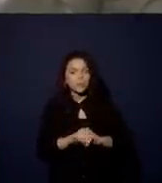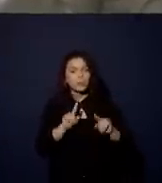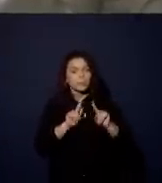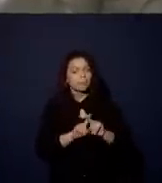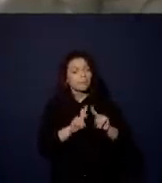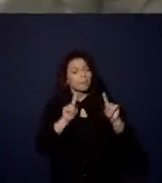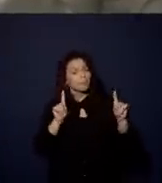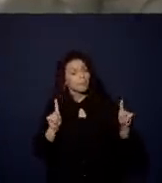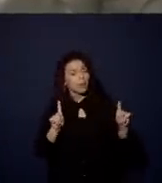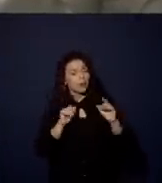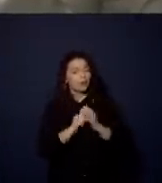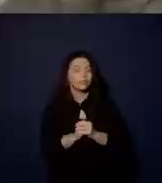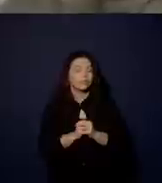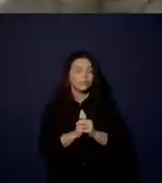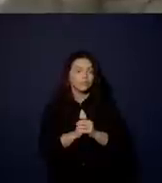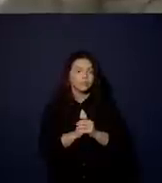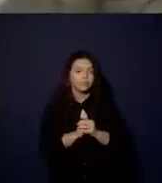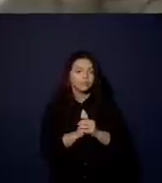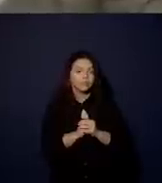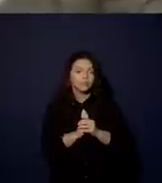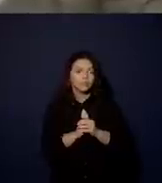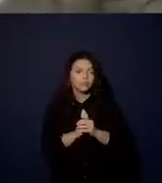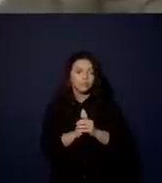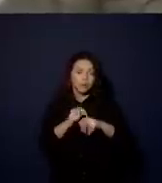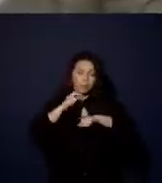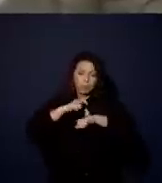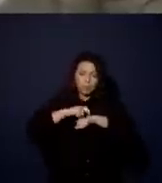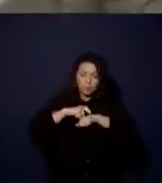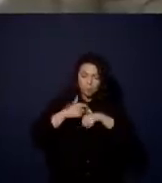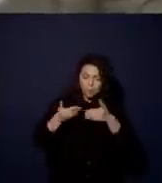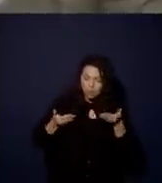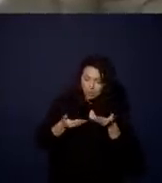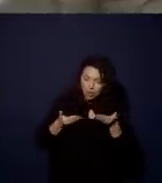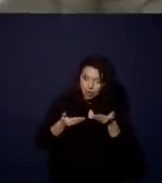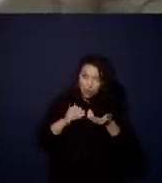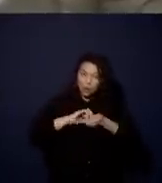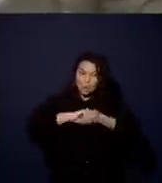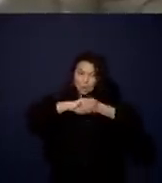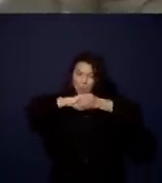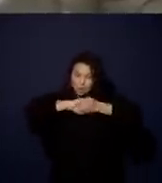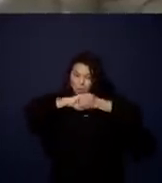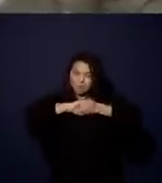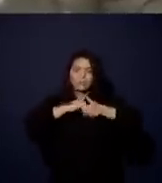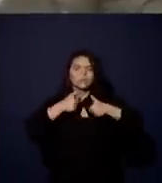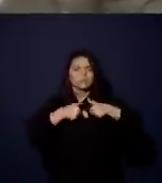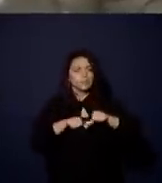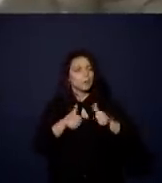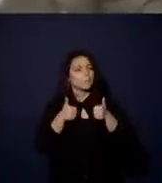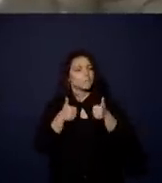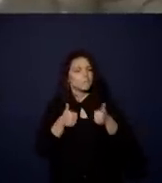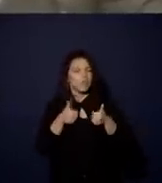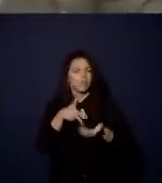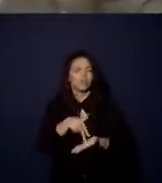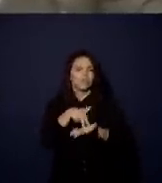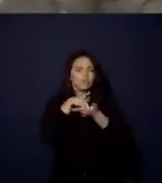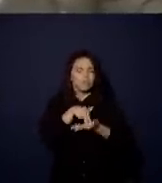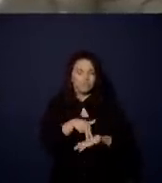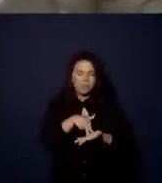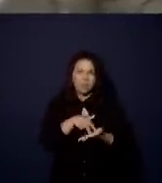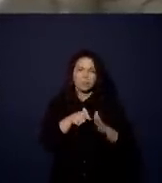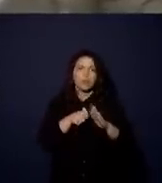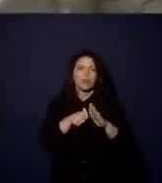mas Nesse quesito acho que o Mercado Livre tá bem posicionado Tem investido em